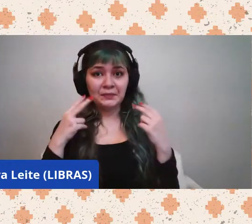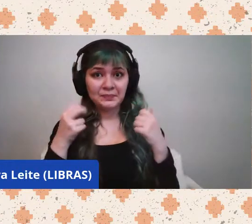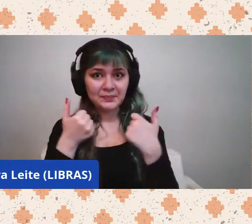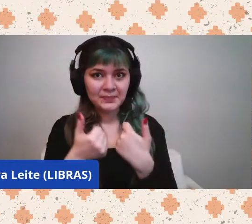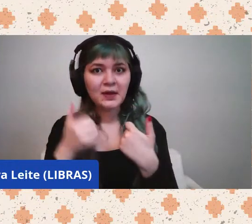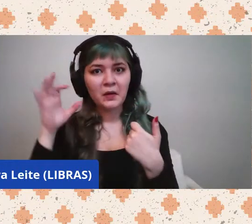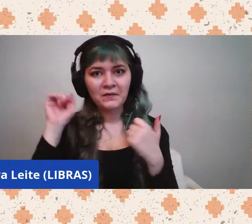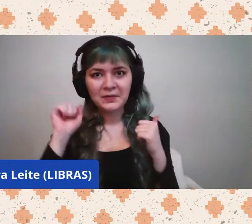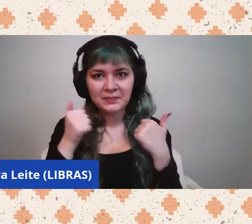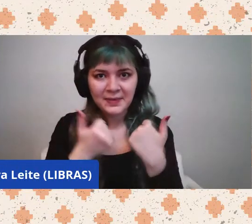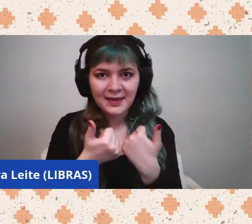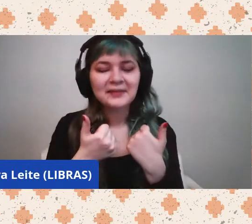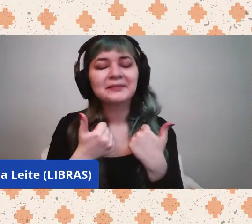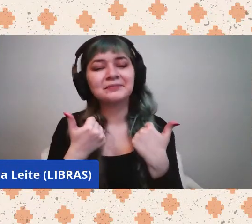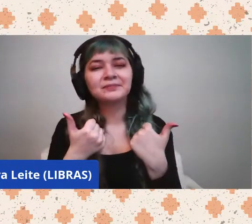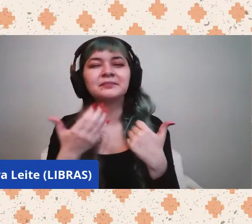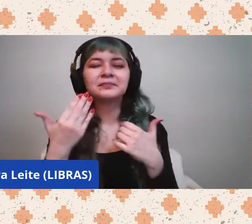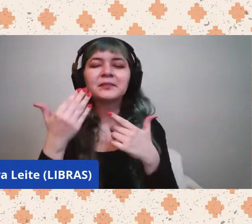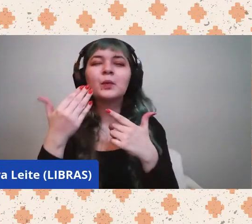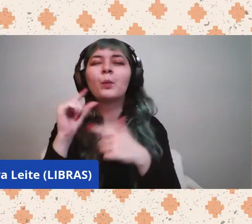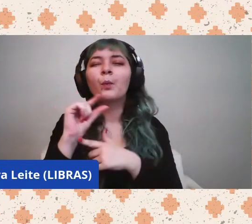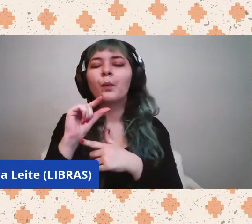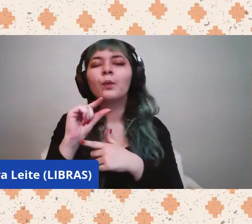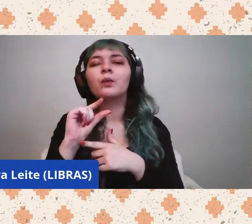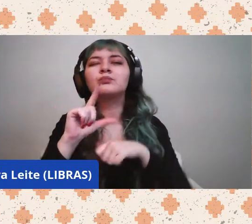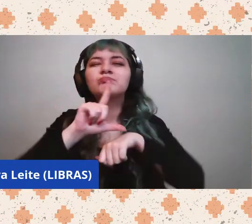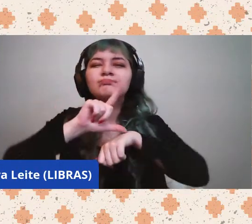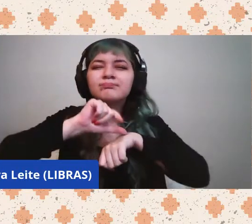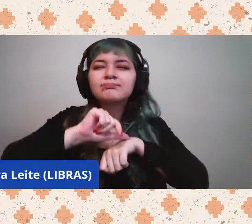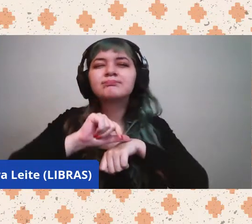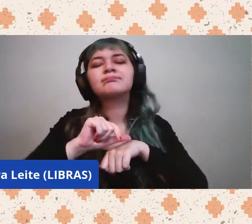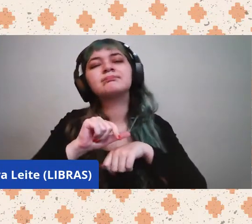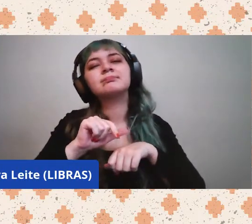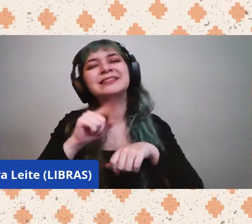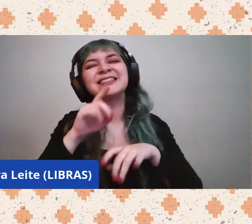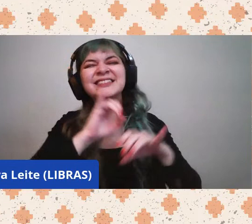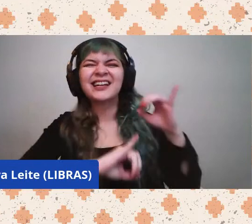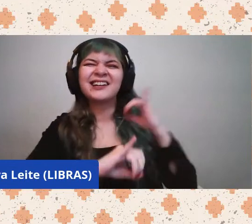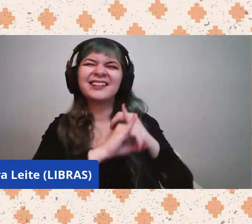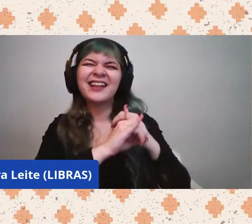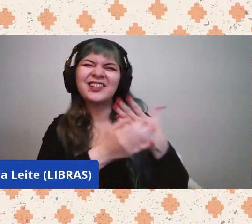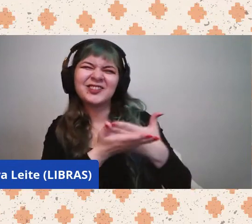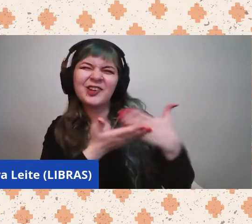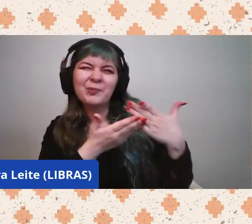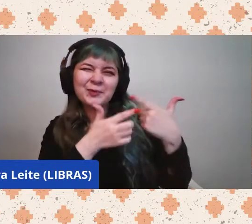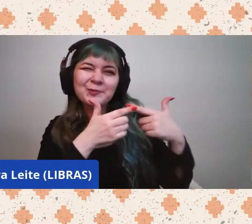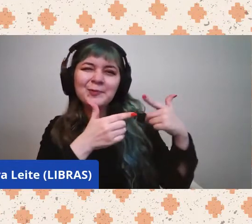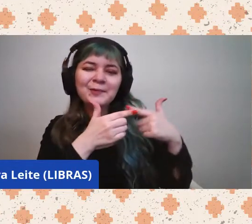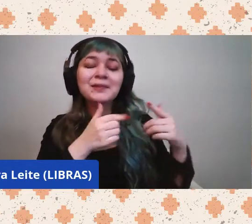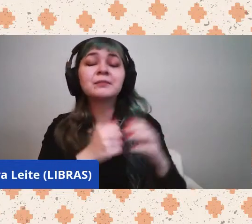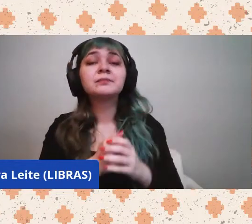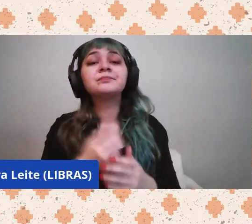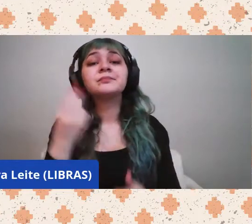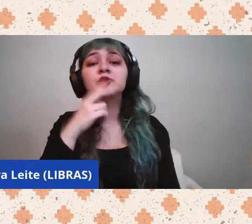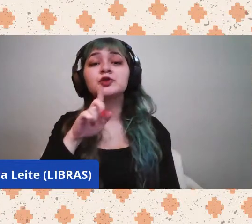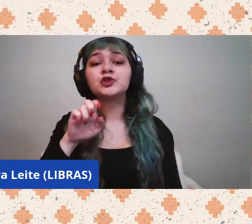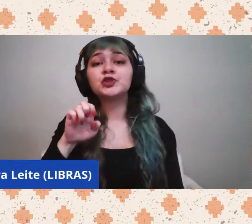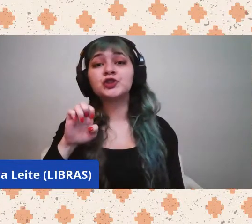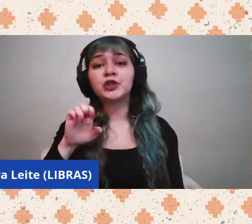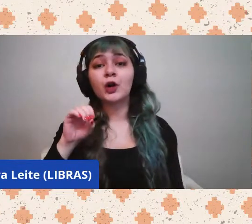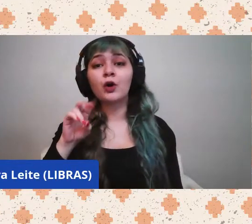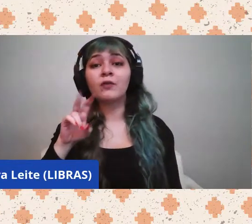e ouvindo bem. Tivemos um pouquinho de delay aqui de internet no começo. Eu sou Geovana